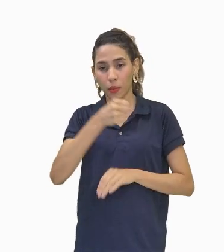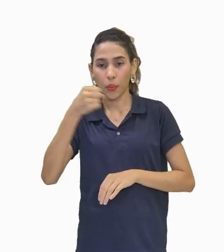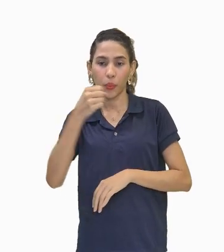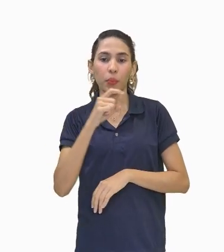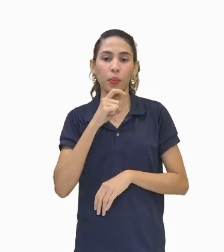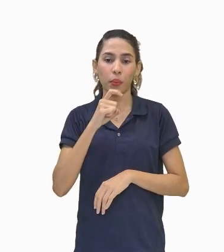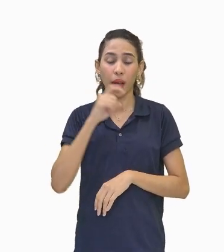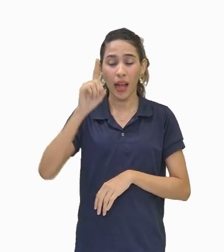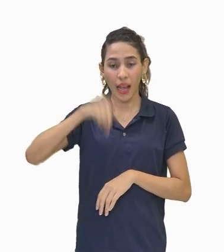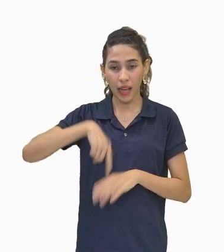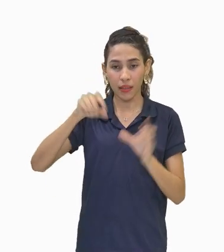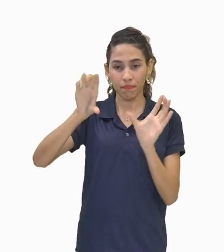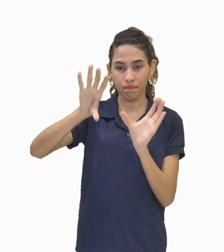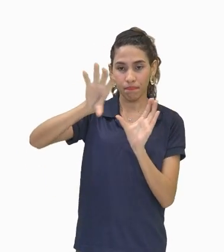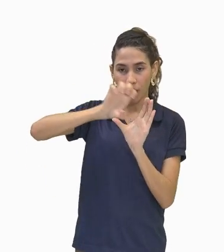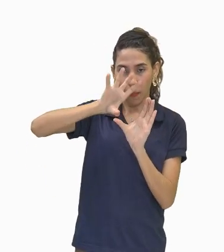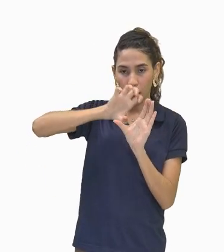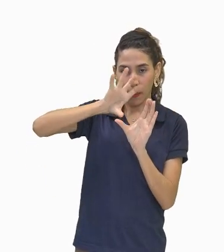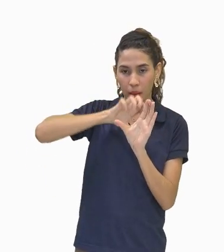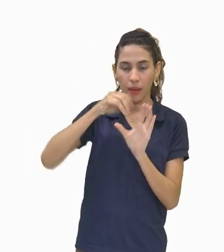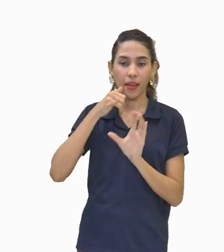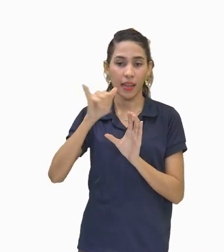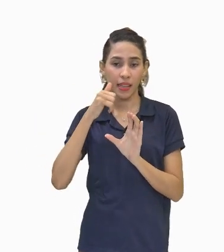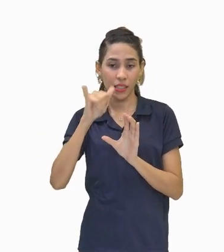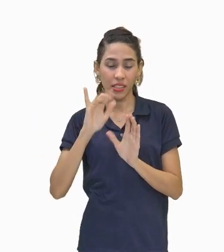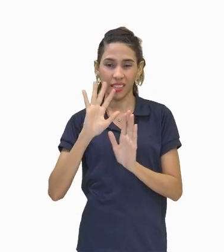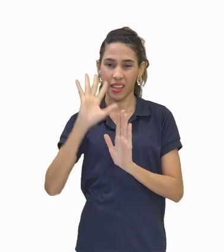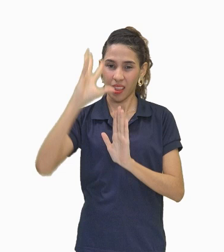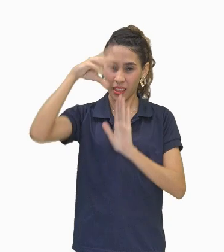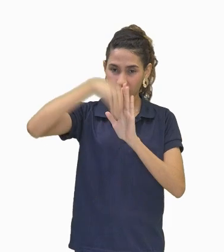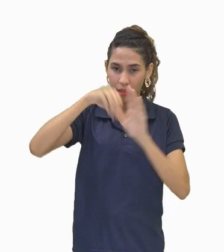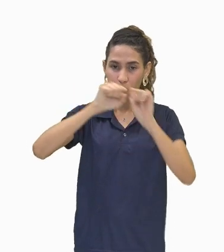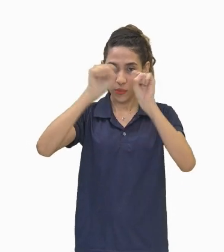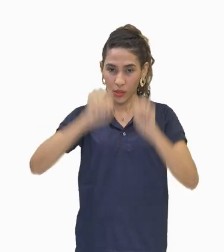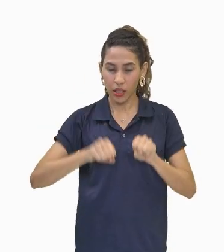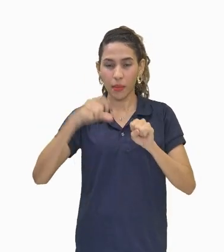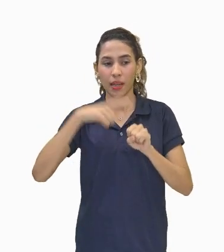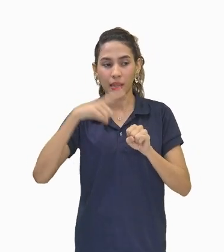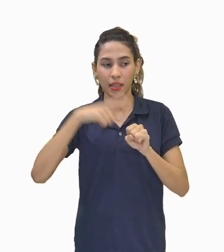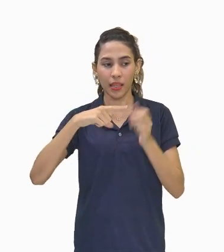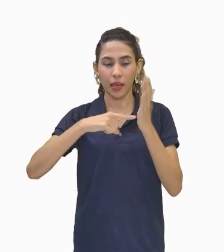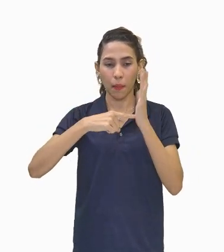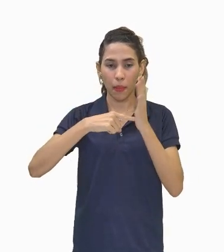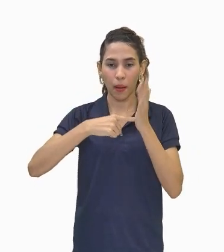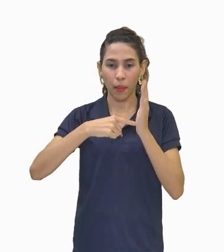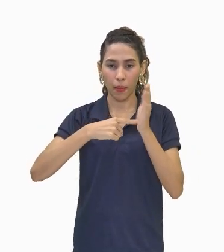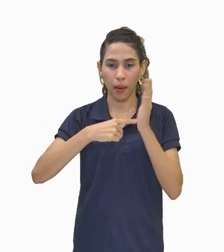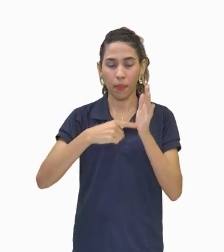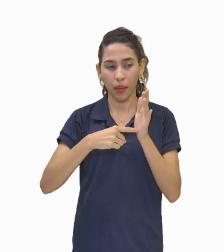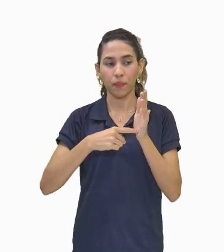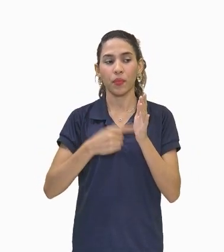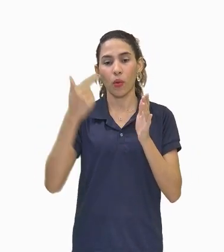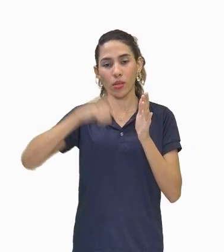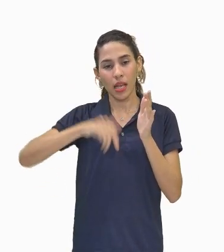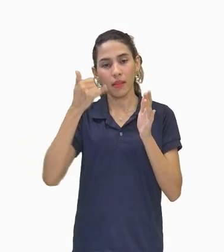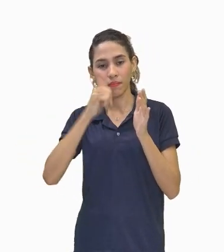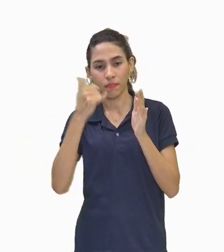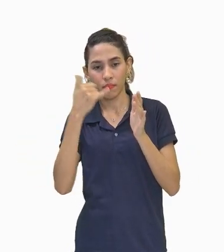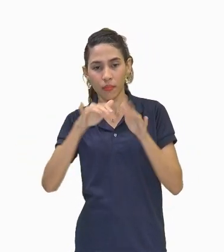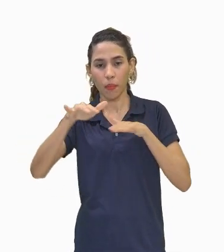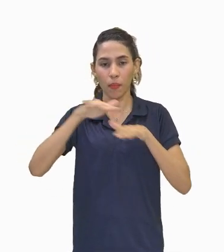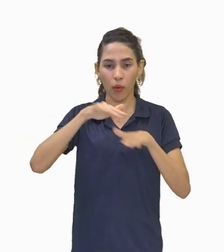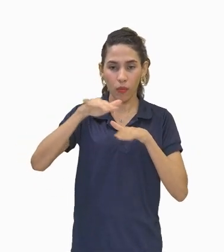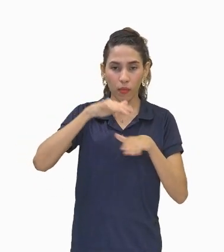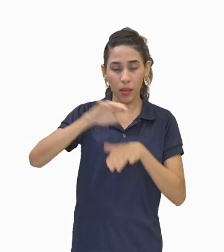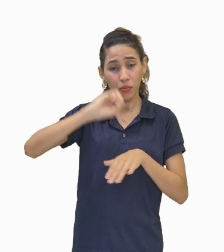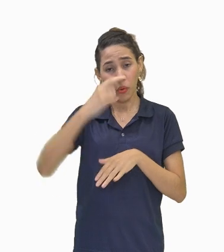motor elétrico que produz movimento ou que comprime algum tipo de gás.